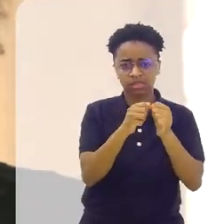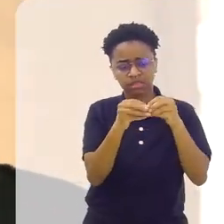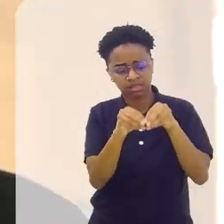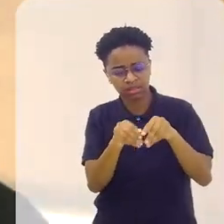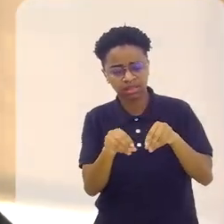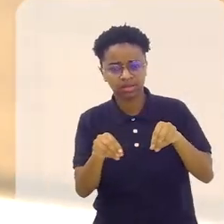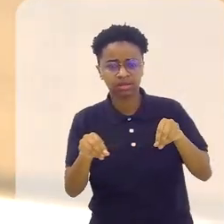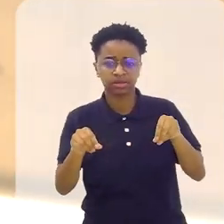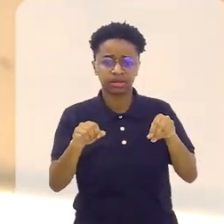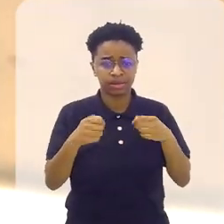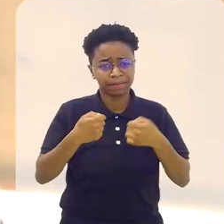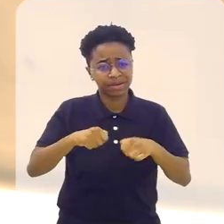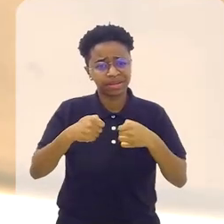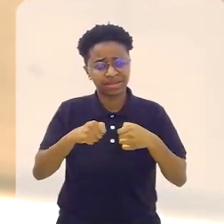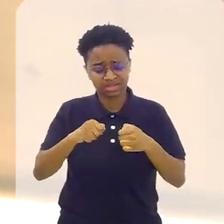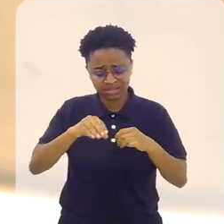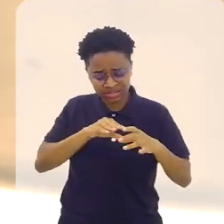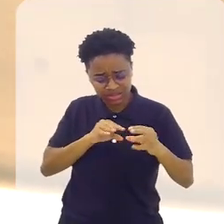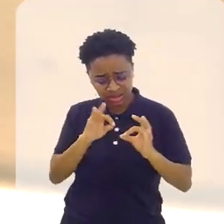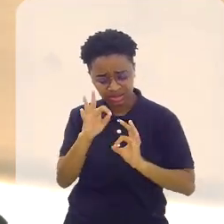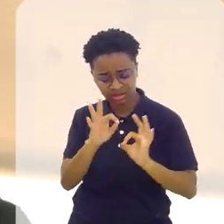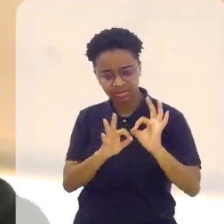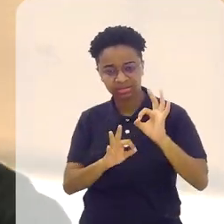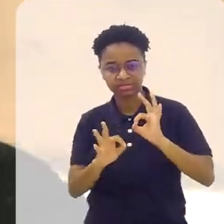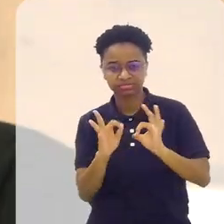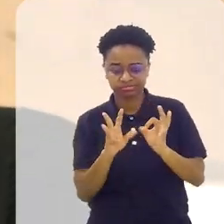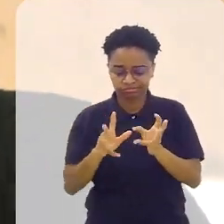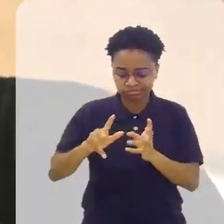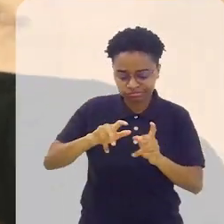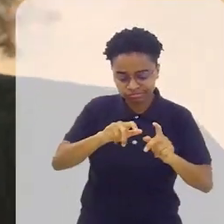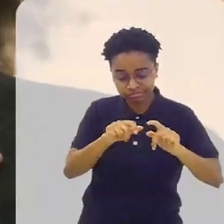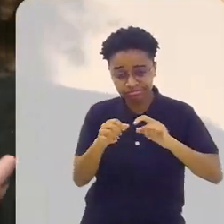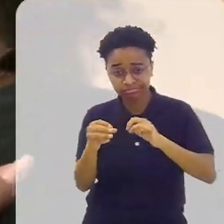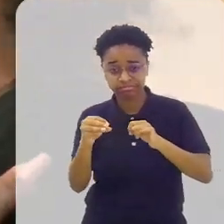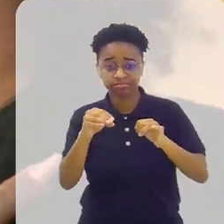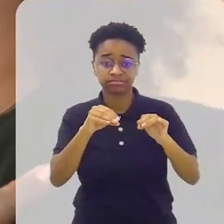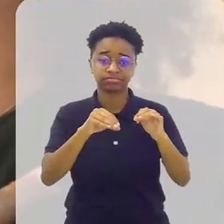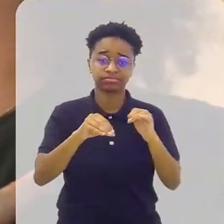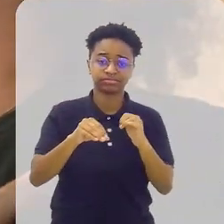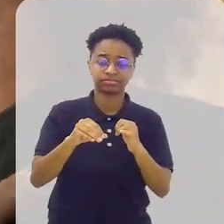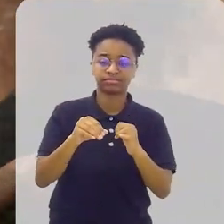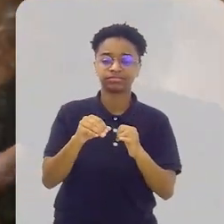Barro venha mudar este vaso